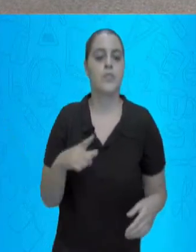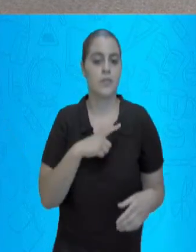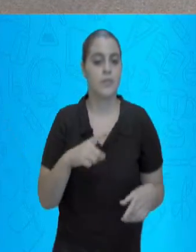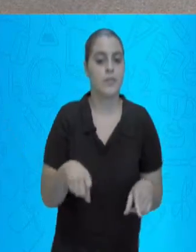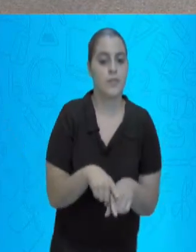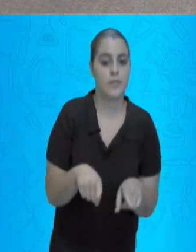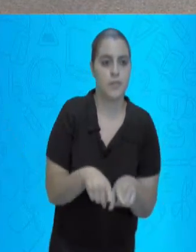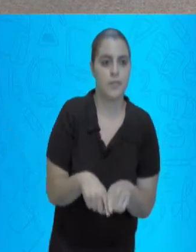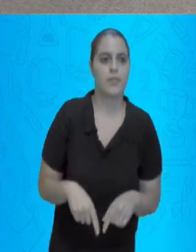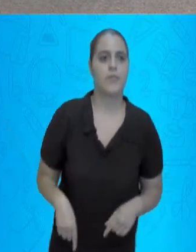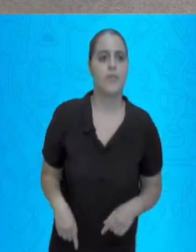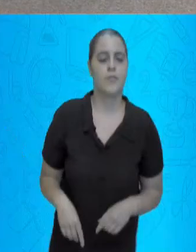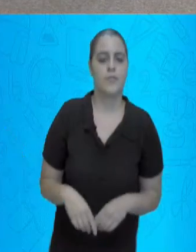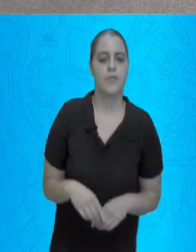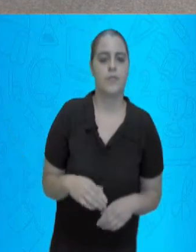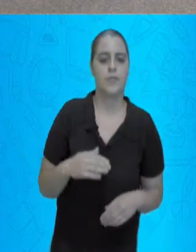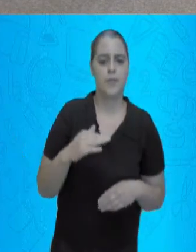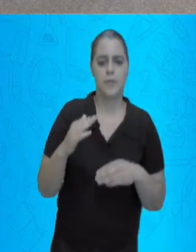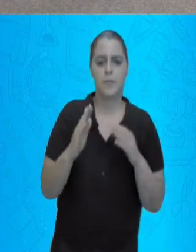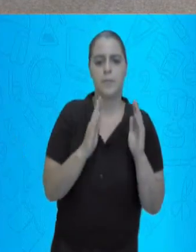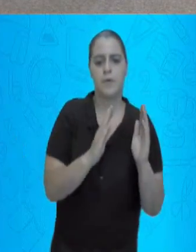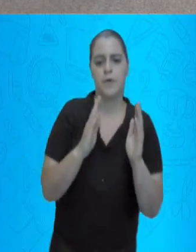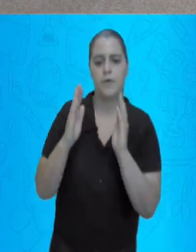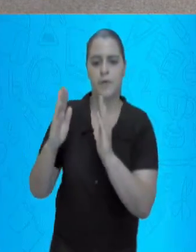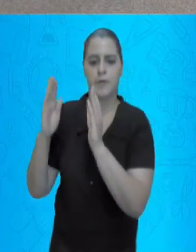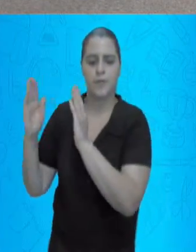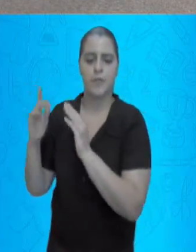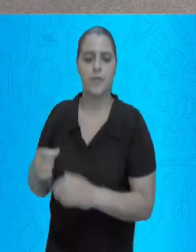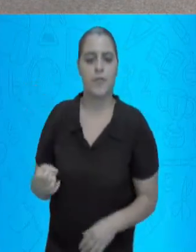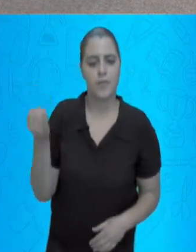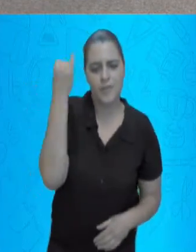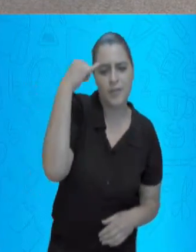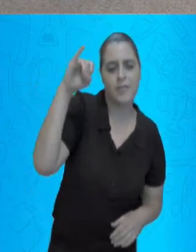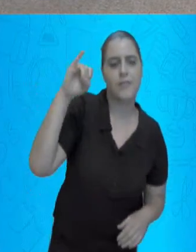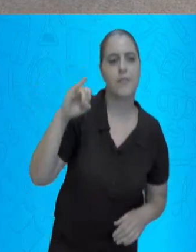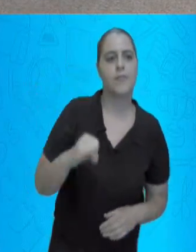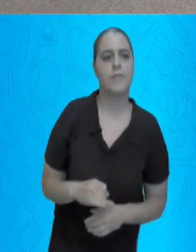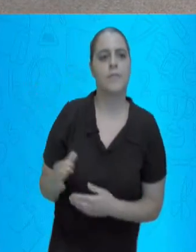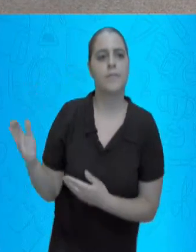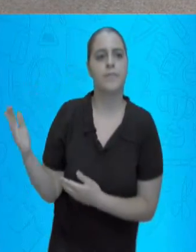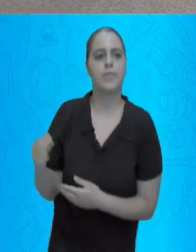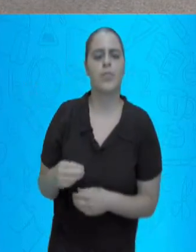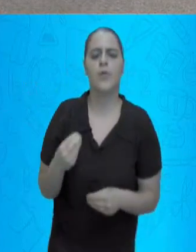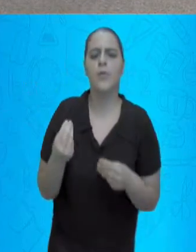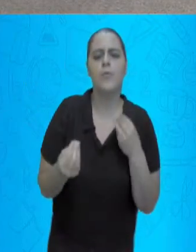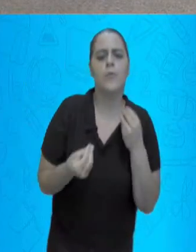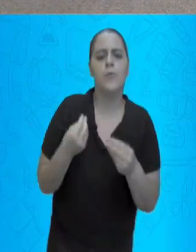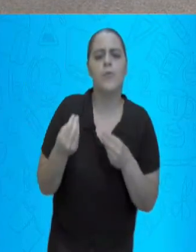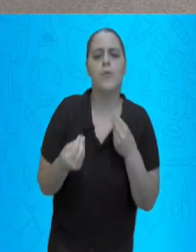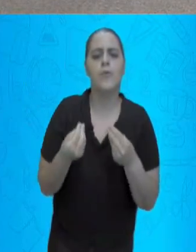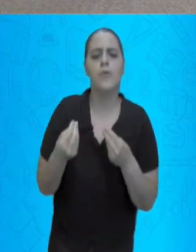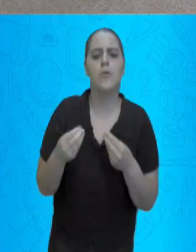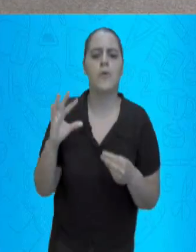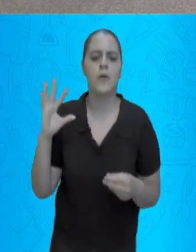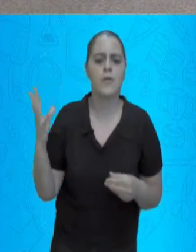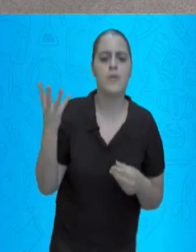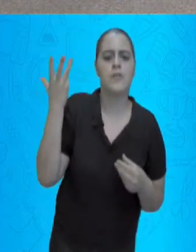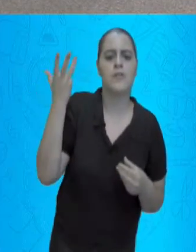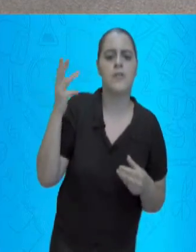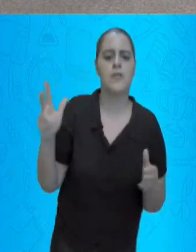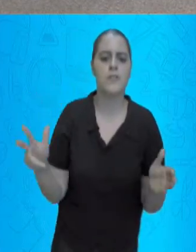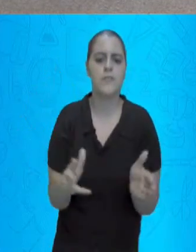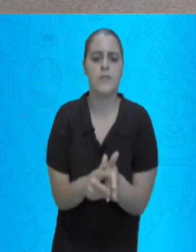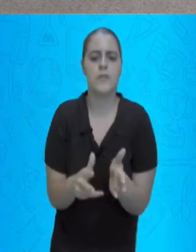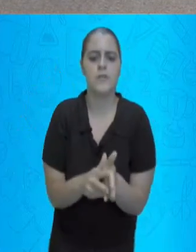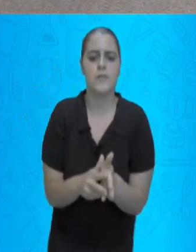aqui uma sequência que dá uma ideia de como acontece a fossilização,